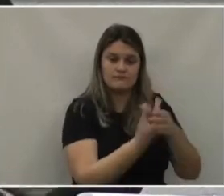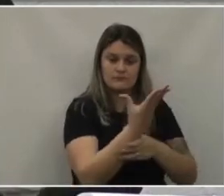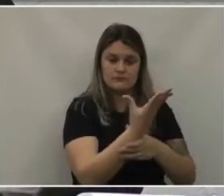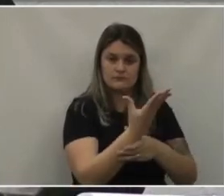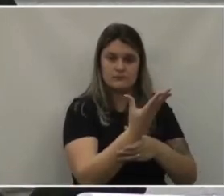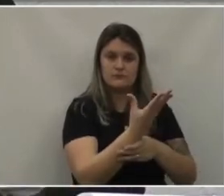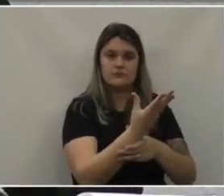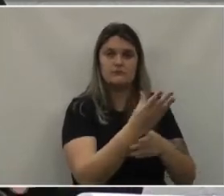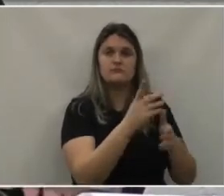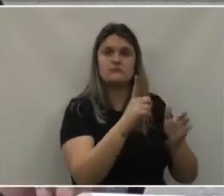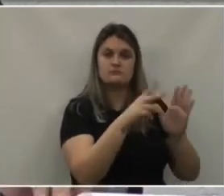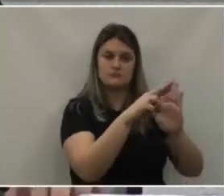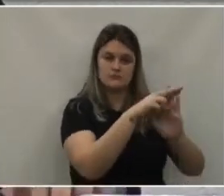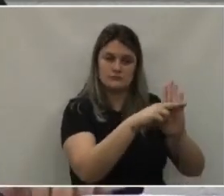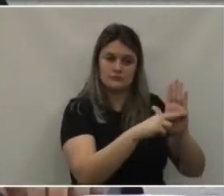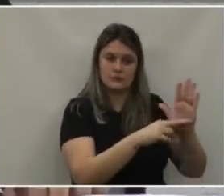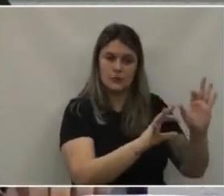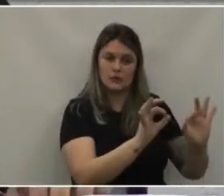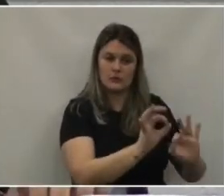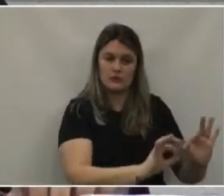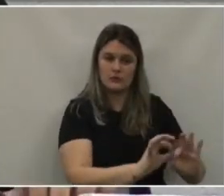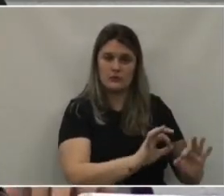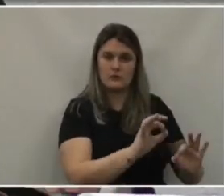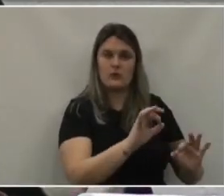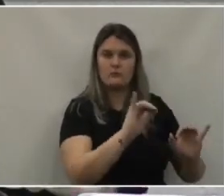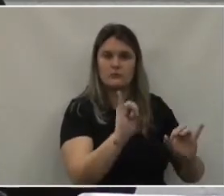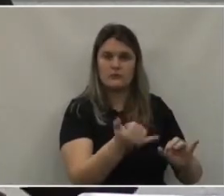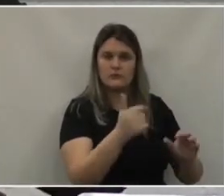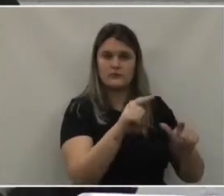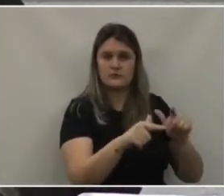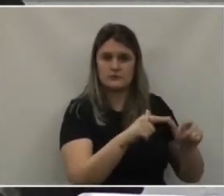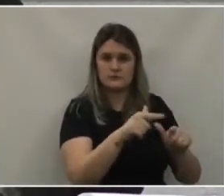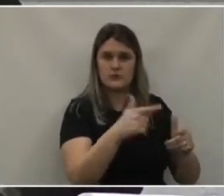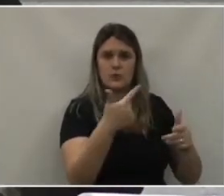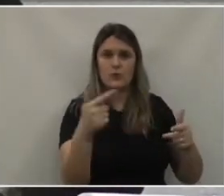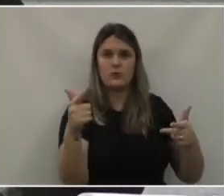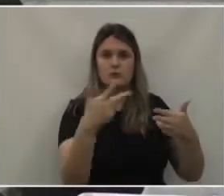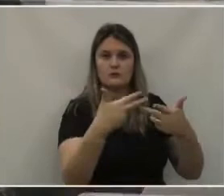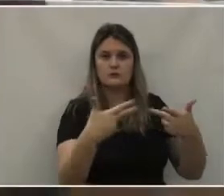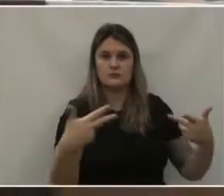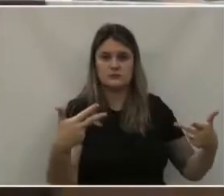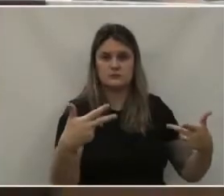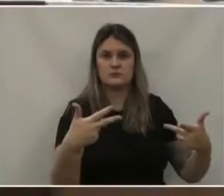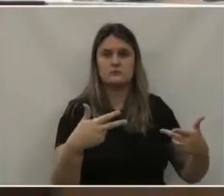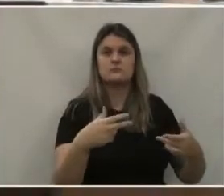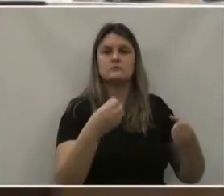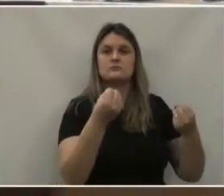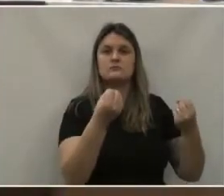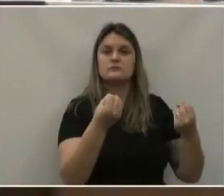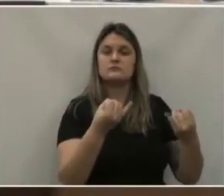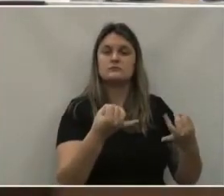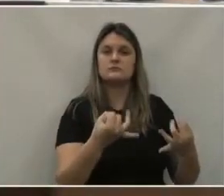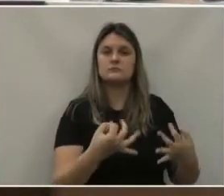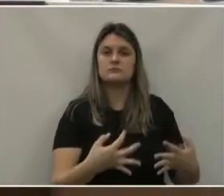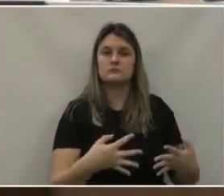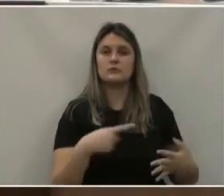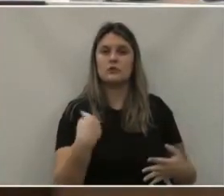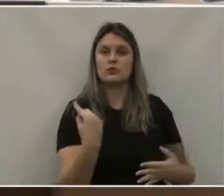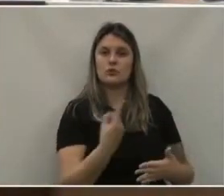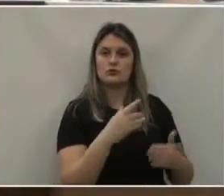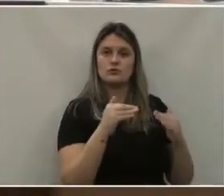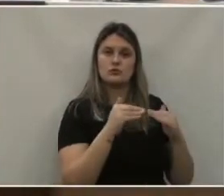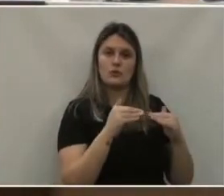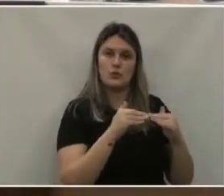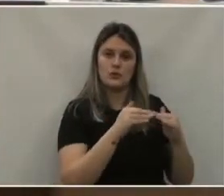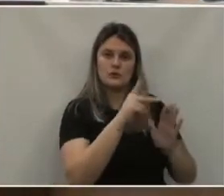autarquia. Estabelece novo plano de benefícios e serviços e dá outras providências. Fundamentação. Somos de